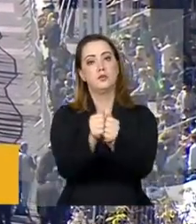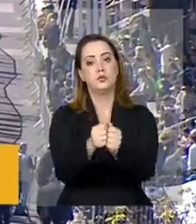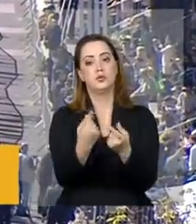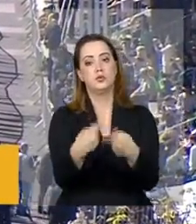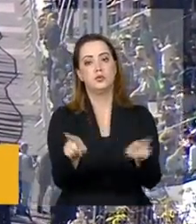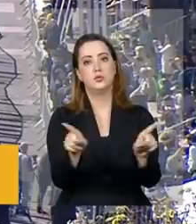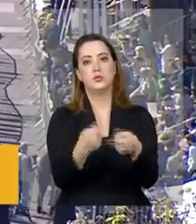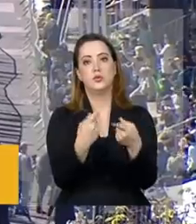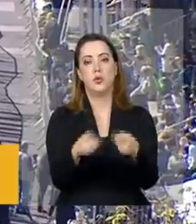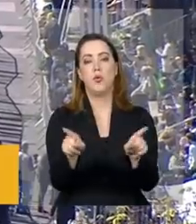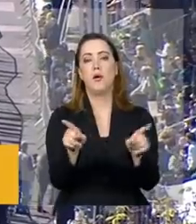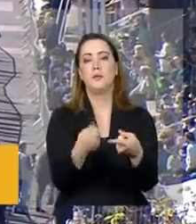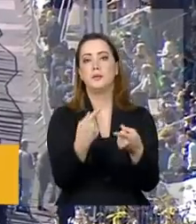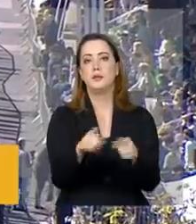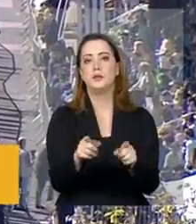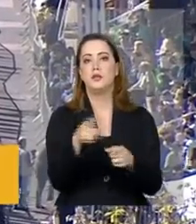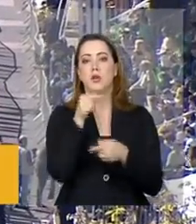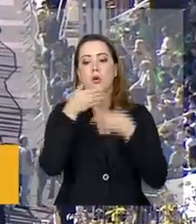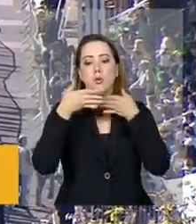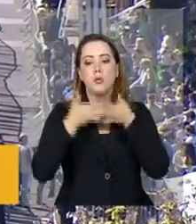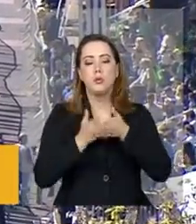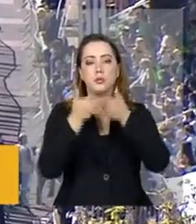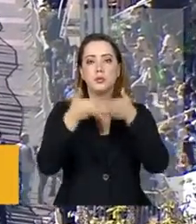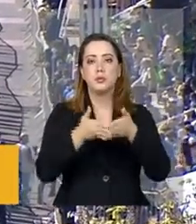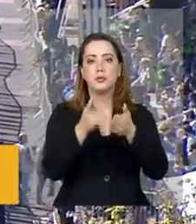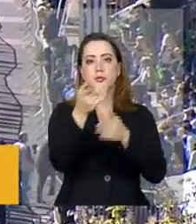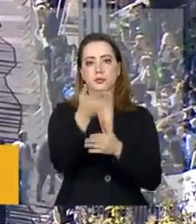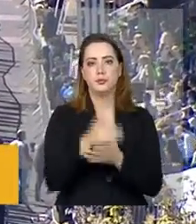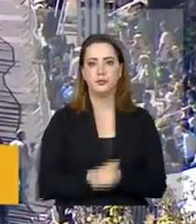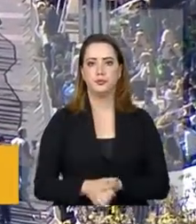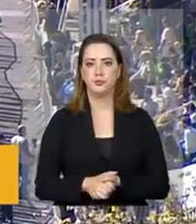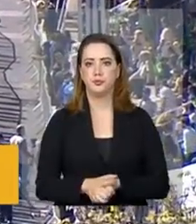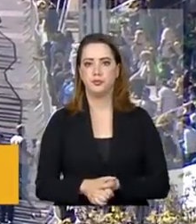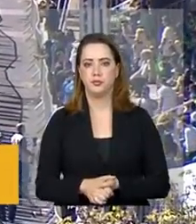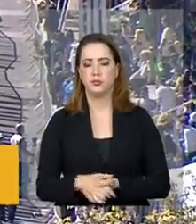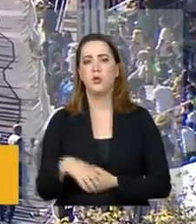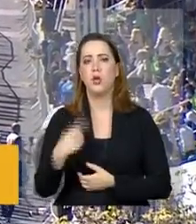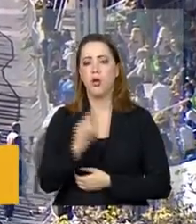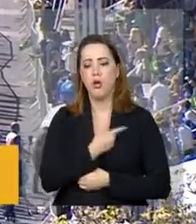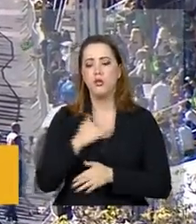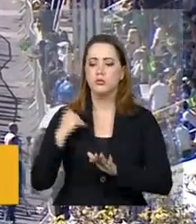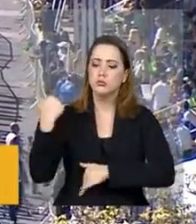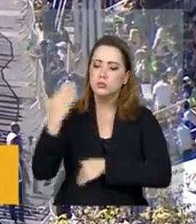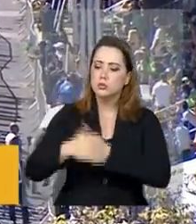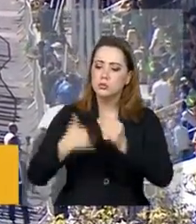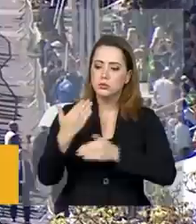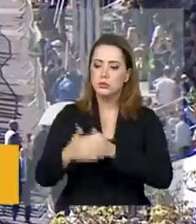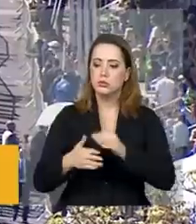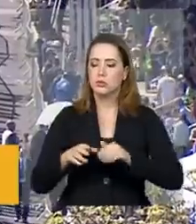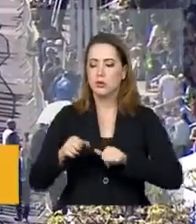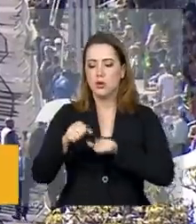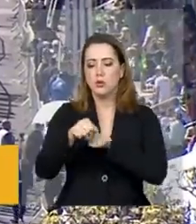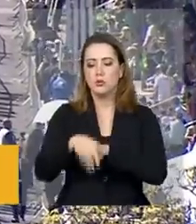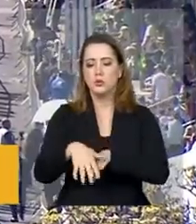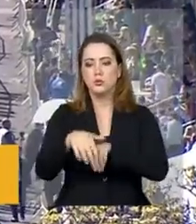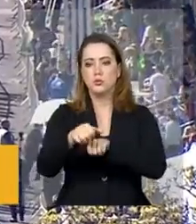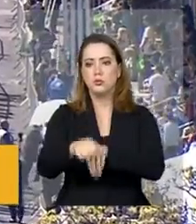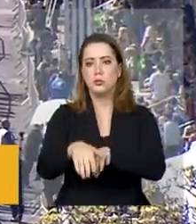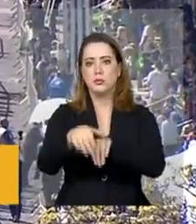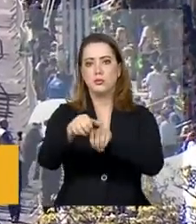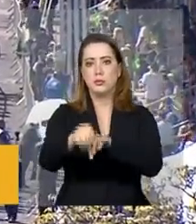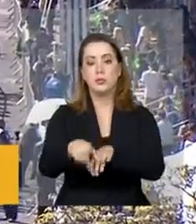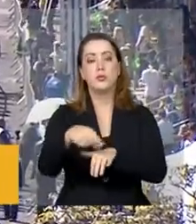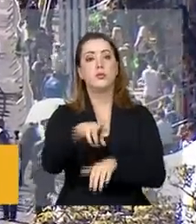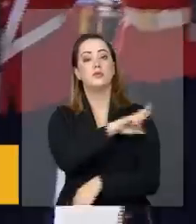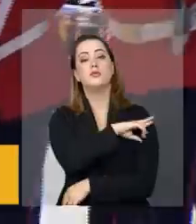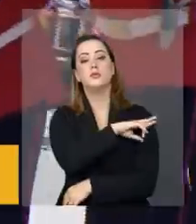famosa Banda Marcial do Corpo de Fuzileiros Navais, né, fazendo uma evolução, né, em âncora, né, que é tradicional, representando